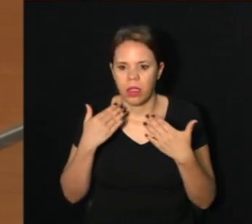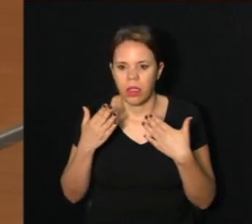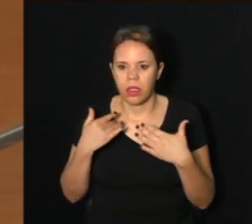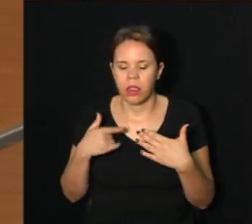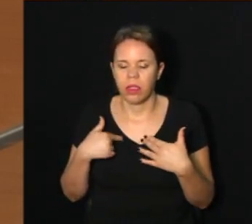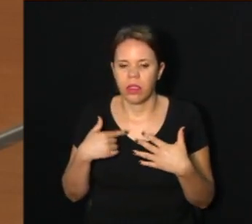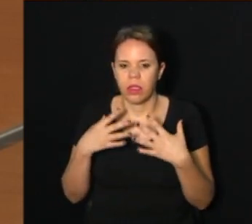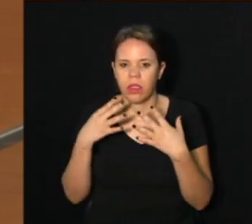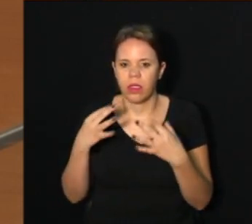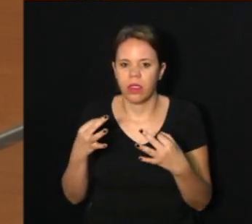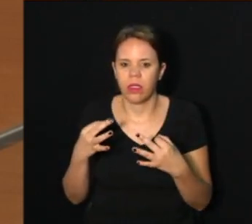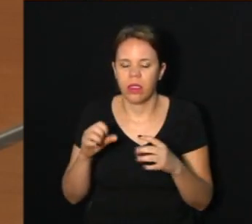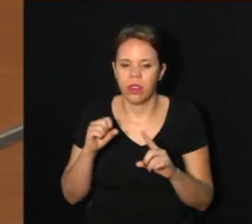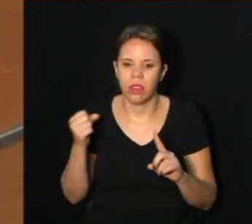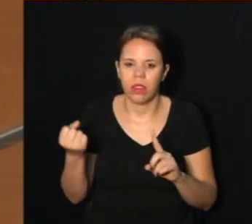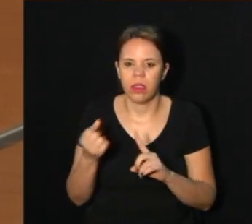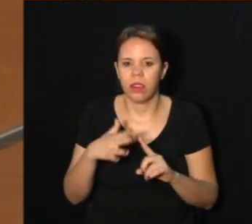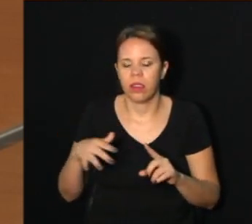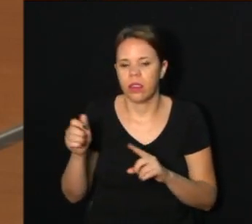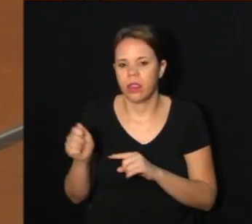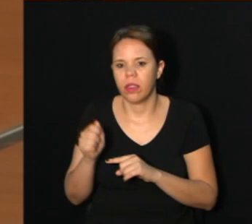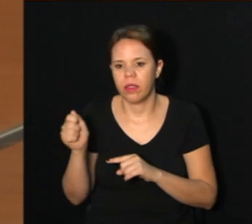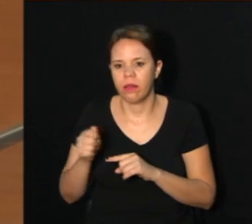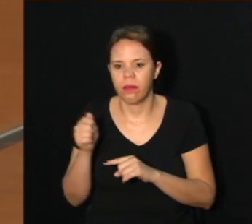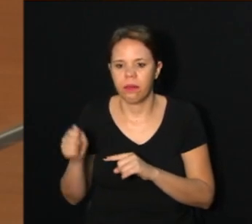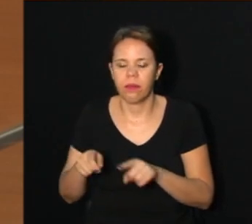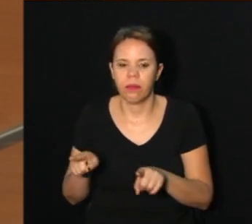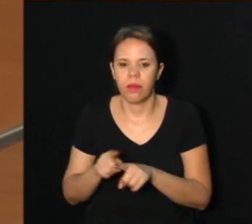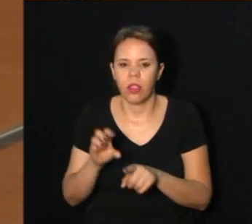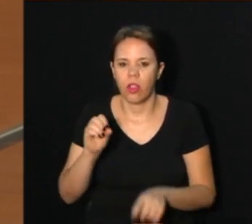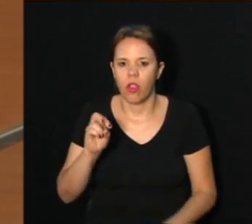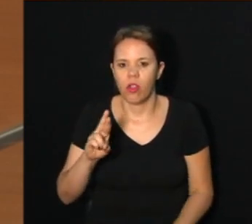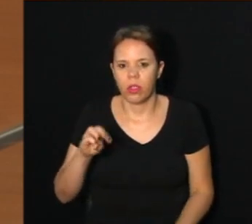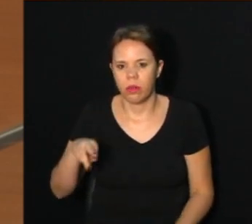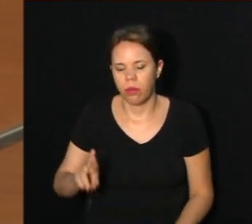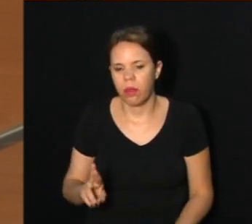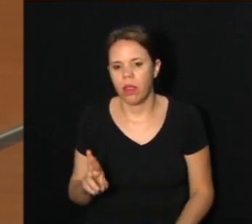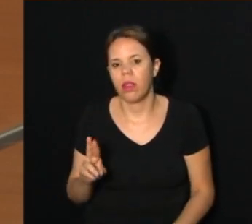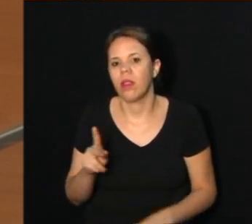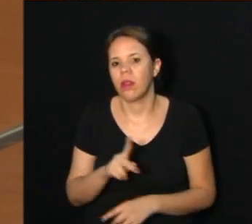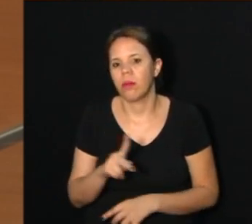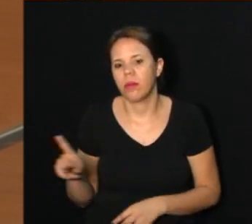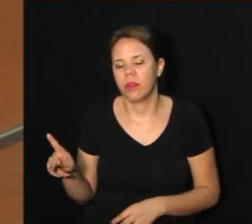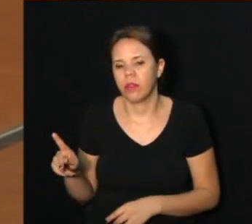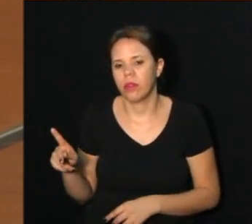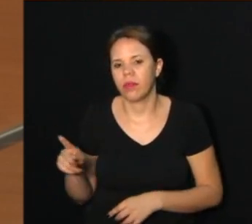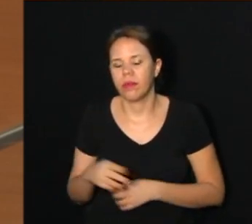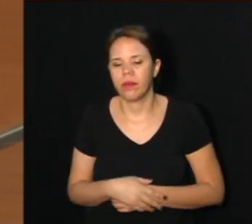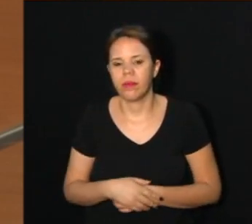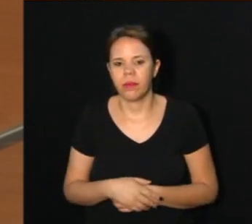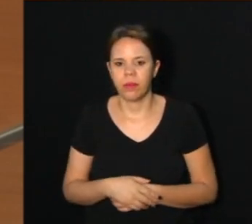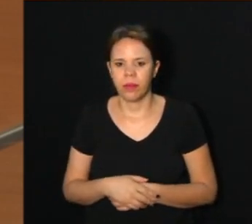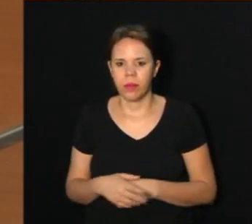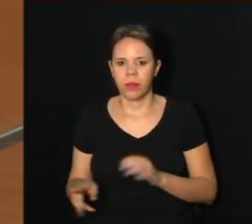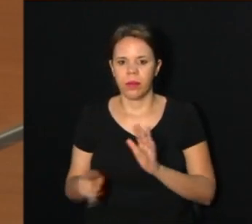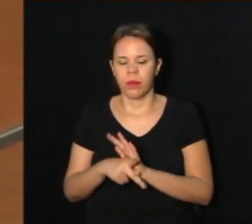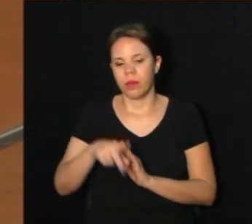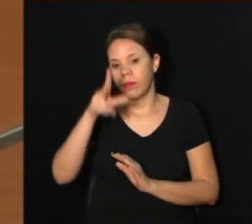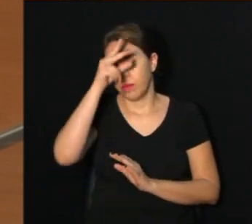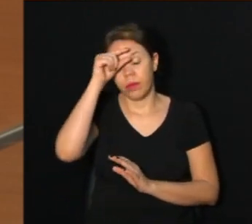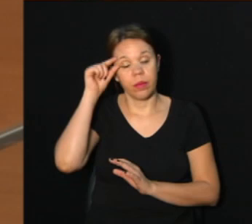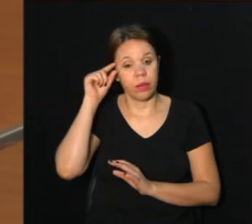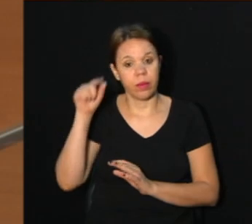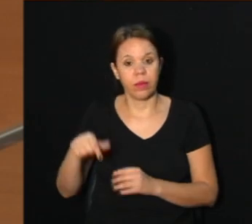chamar a atenção da associação, através do Osmar, que eu conheço, não o presidente ali, mas do Osmar, do próprio prefeito municipal